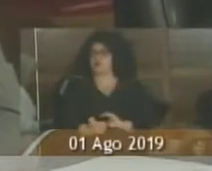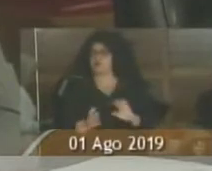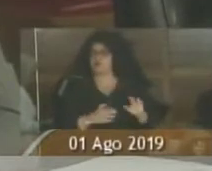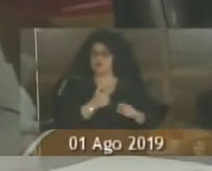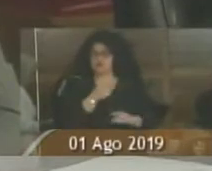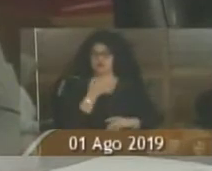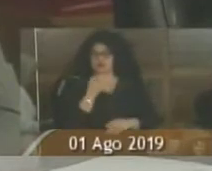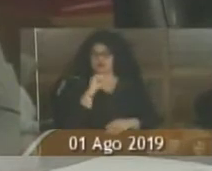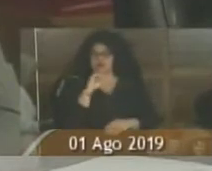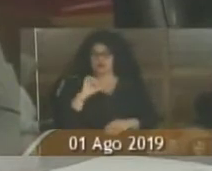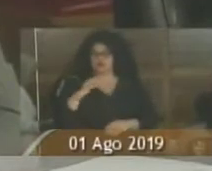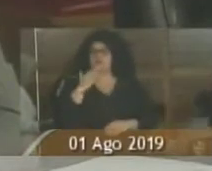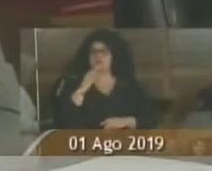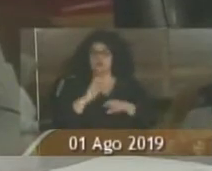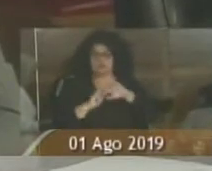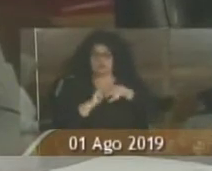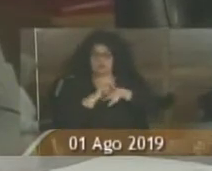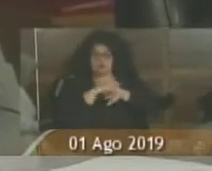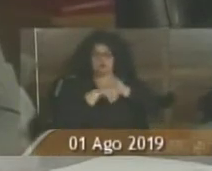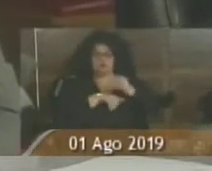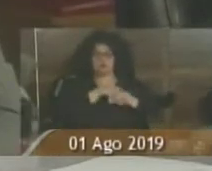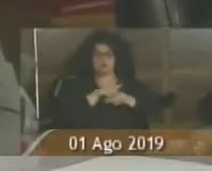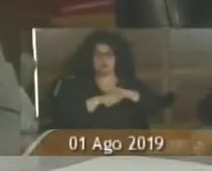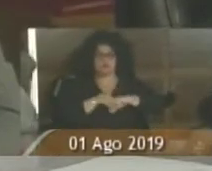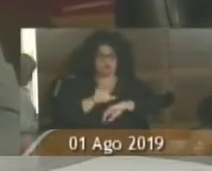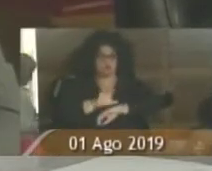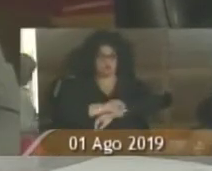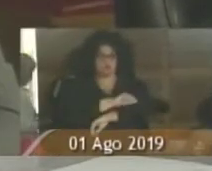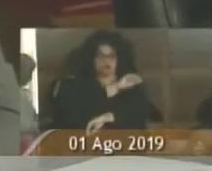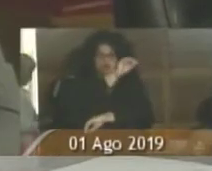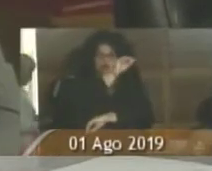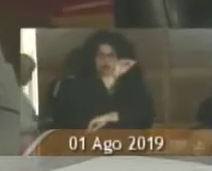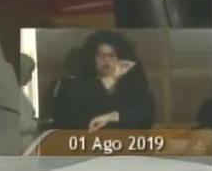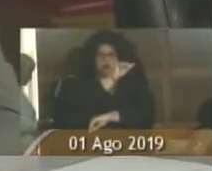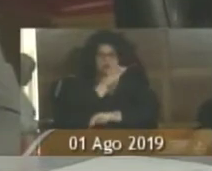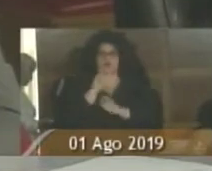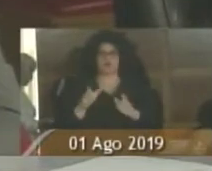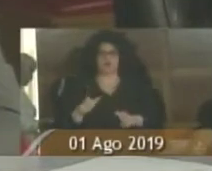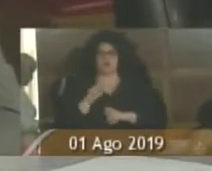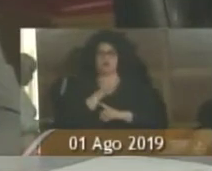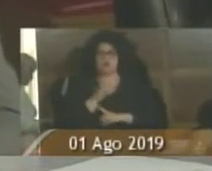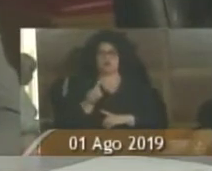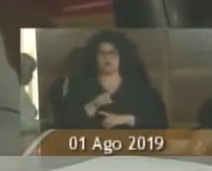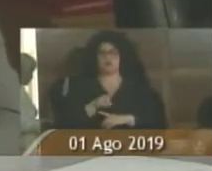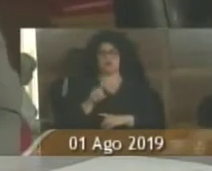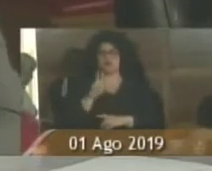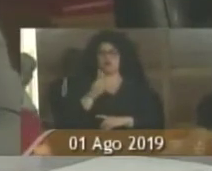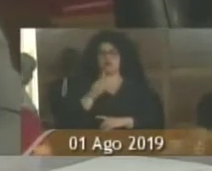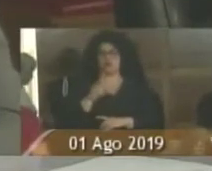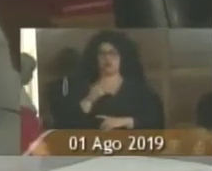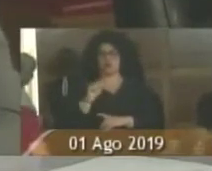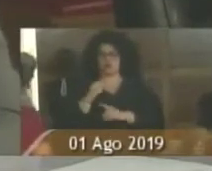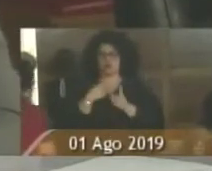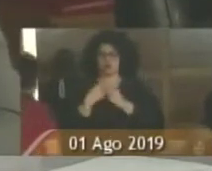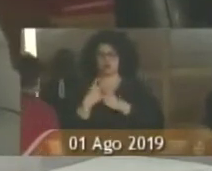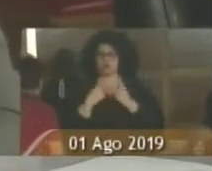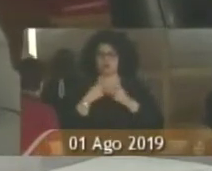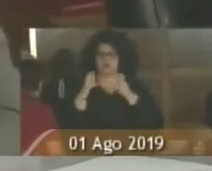a reforma da escada da instalação em Corrimão na Travessa do Zuza, bairro do Frade.